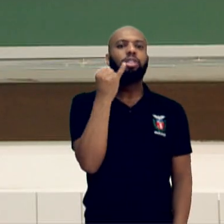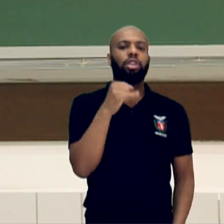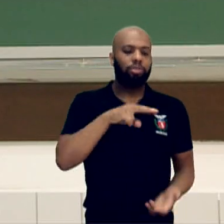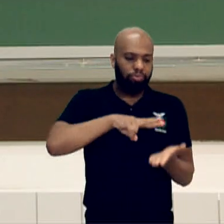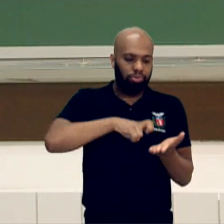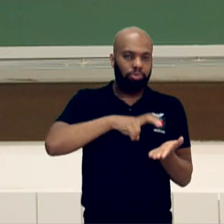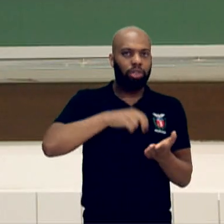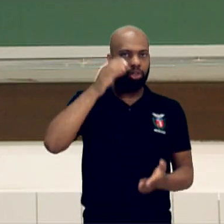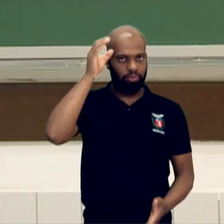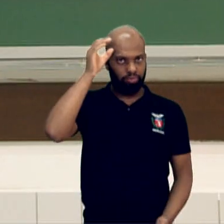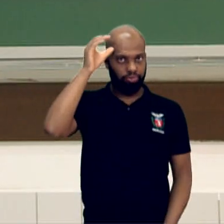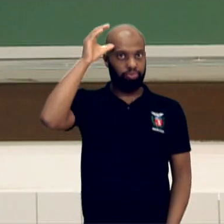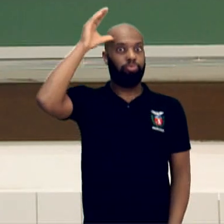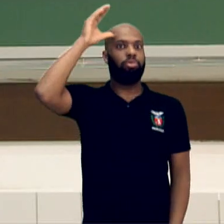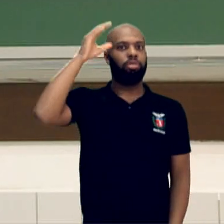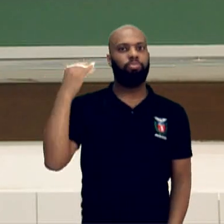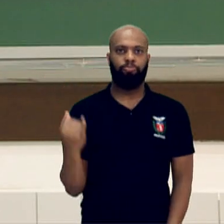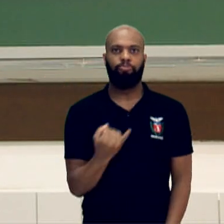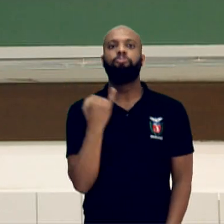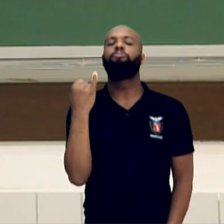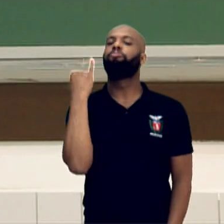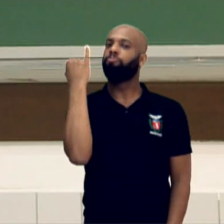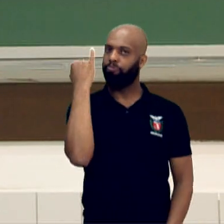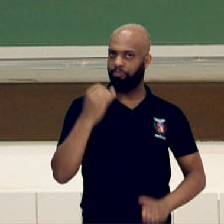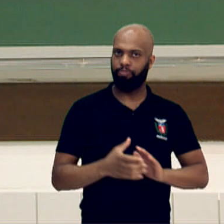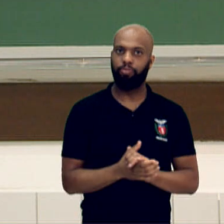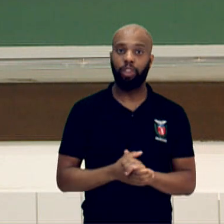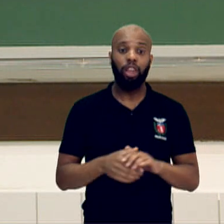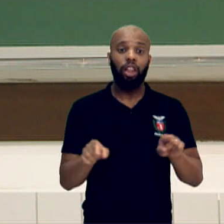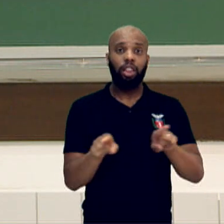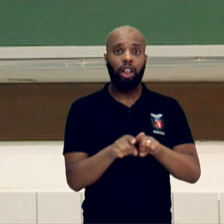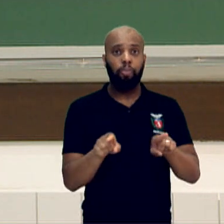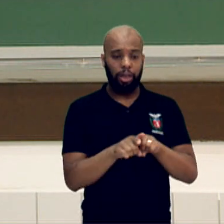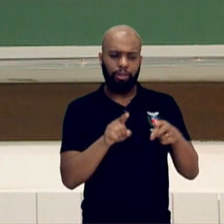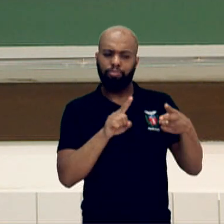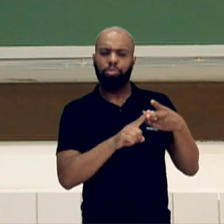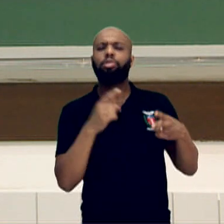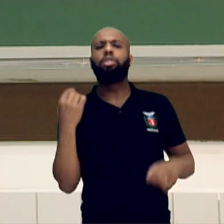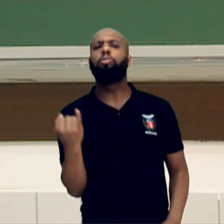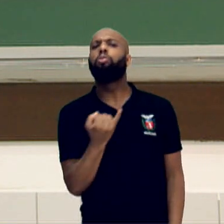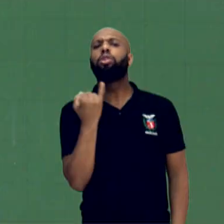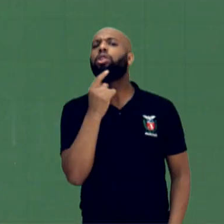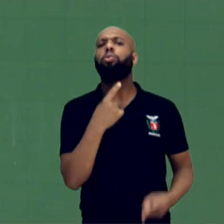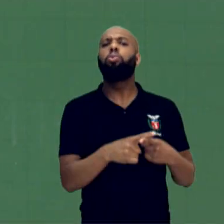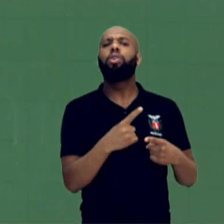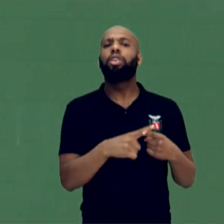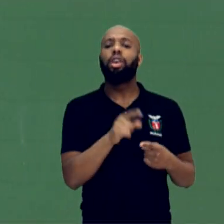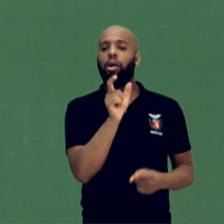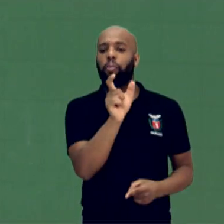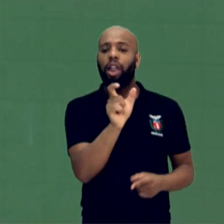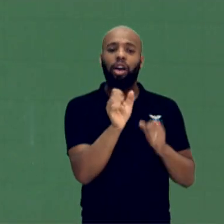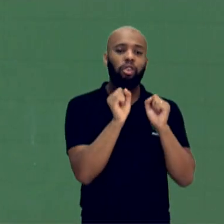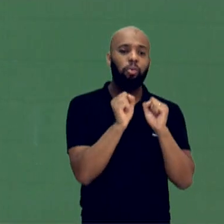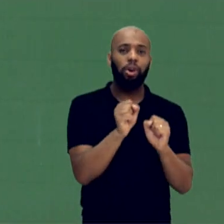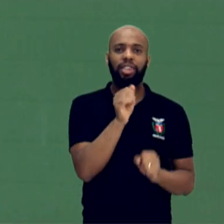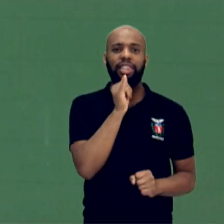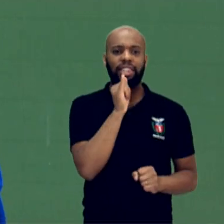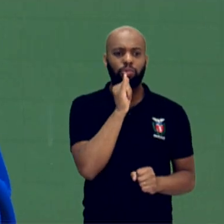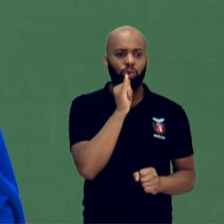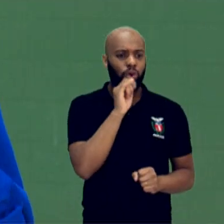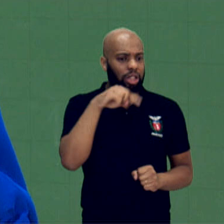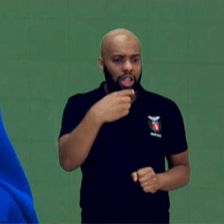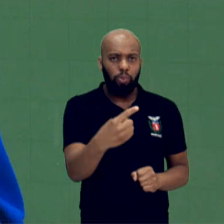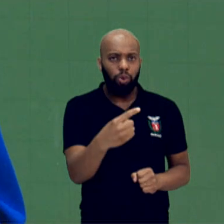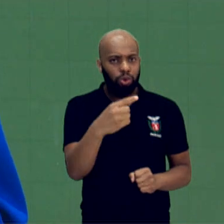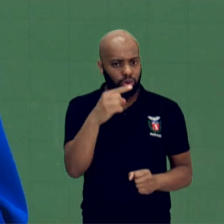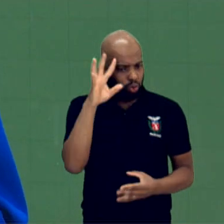o meu vocabulário. Então, é importante enriquecer o vocabulário. E segundo, essa palavra pode ficar faltando uma parte para